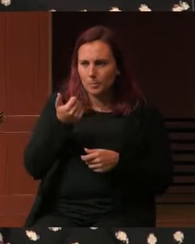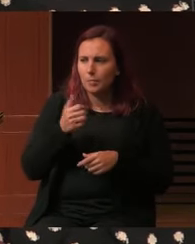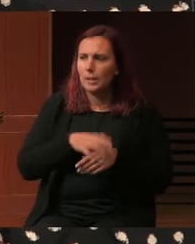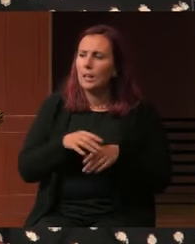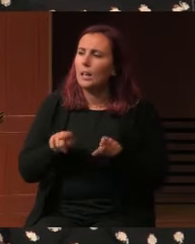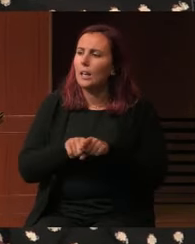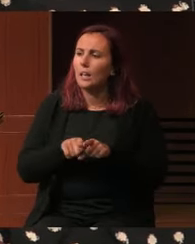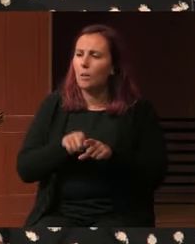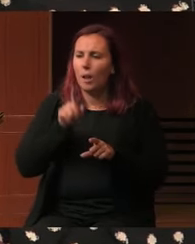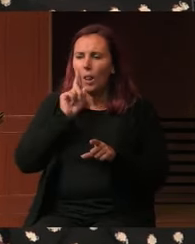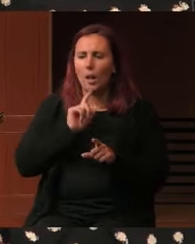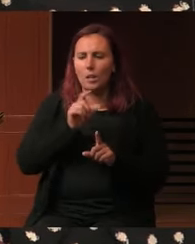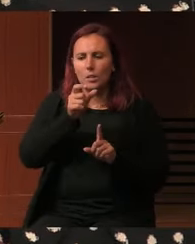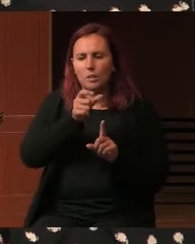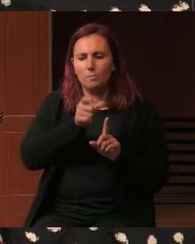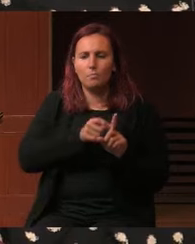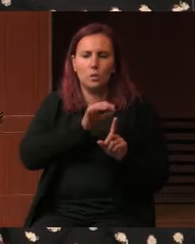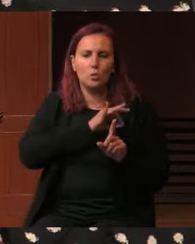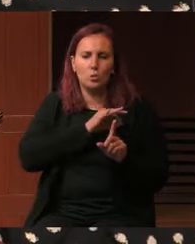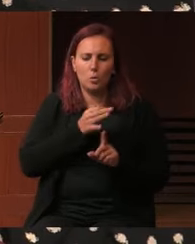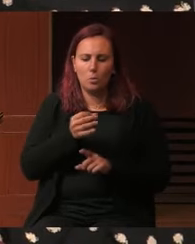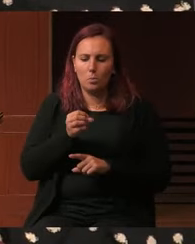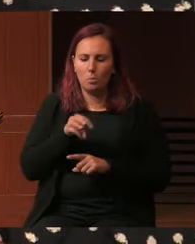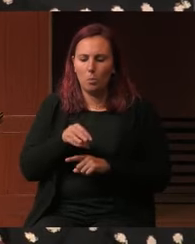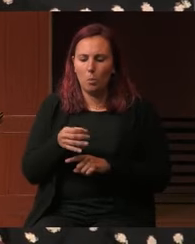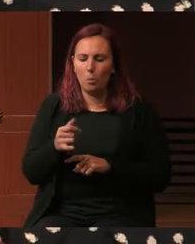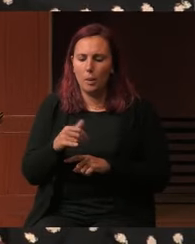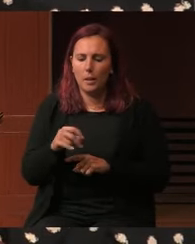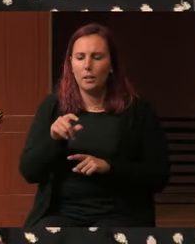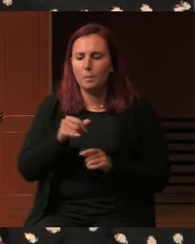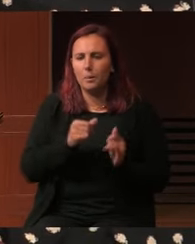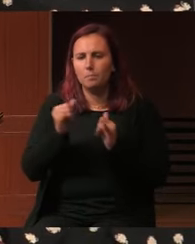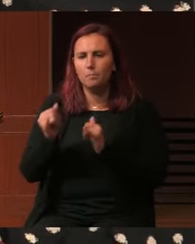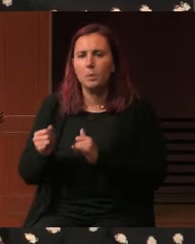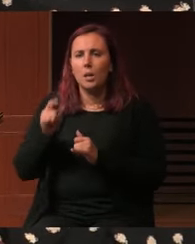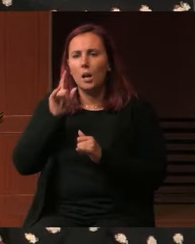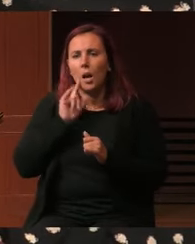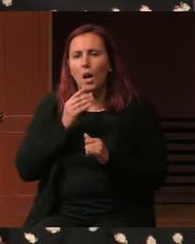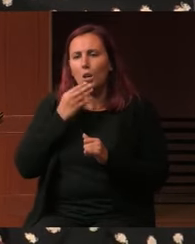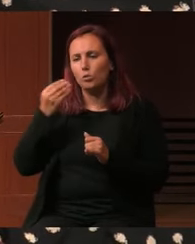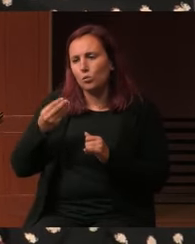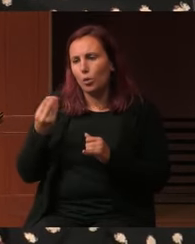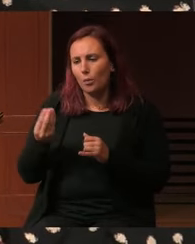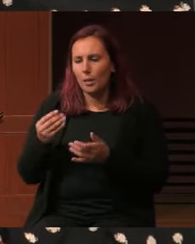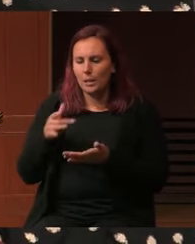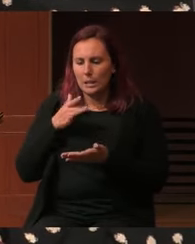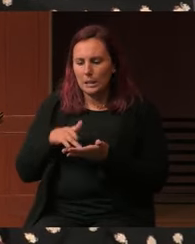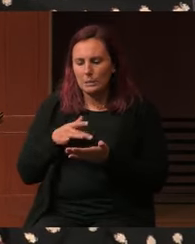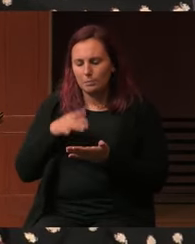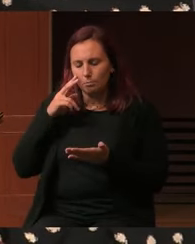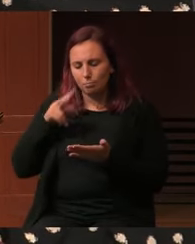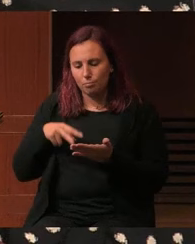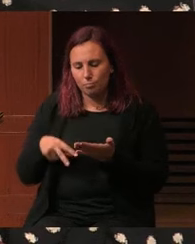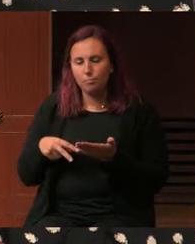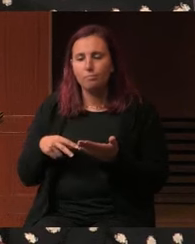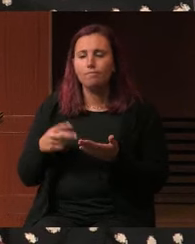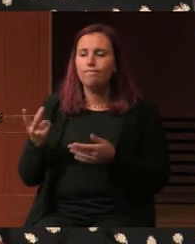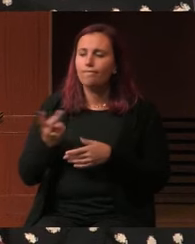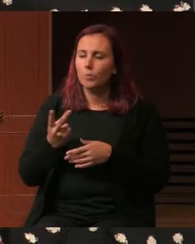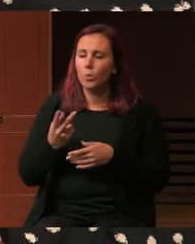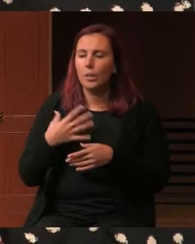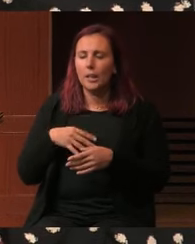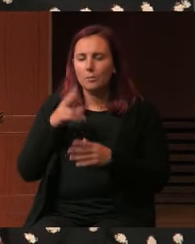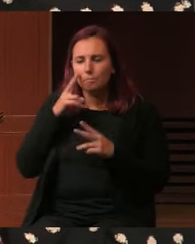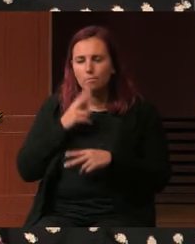ali está, de Pompeia, e ao jovem que lê no seu tablet. Portanto, o que nós queremos encontrar no